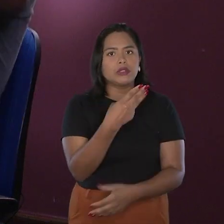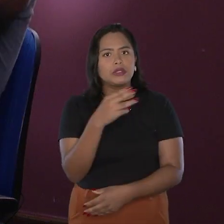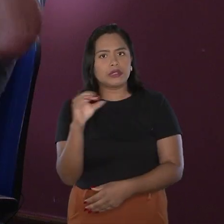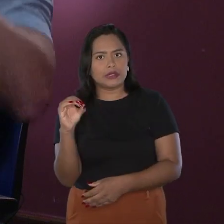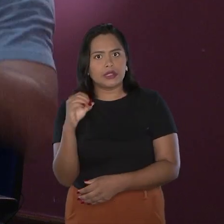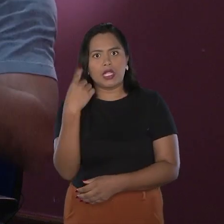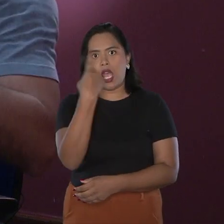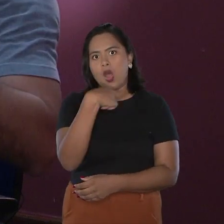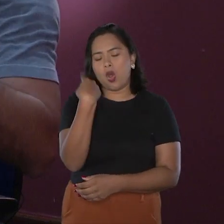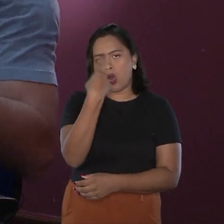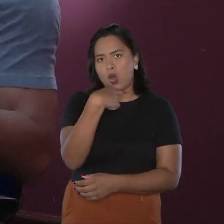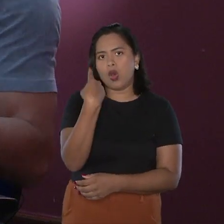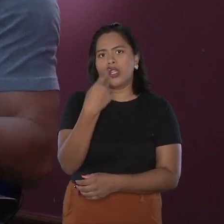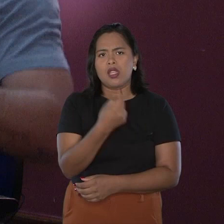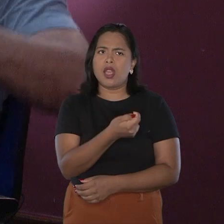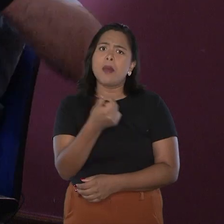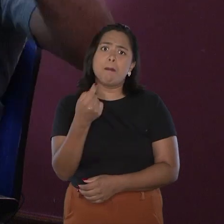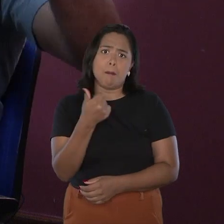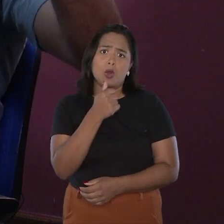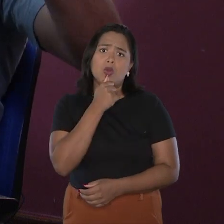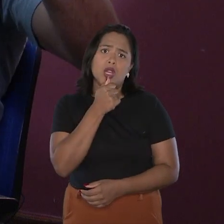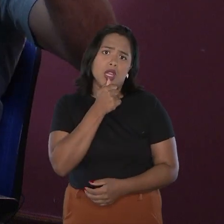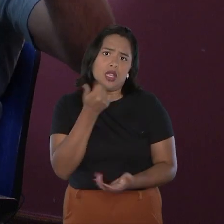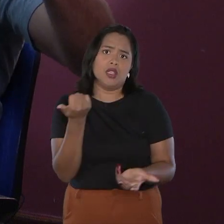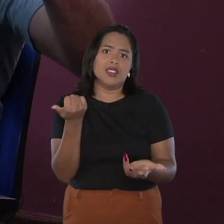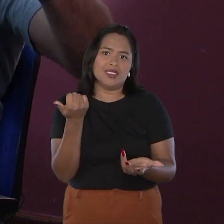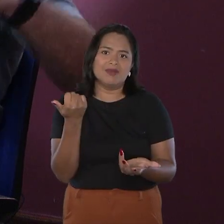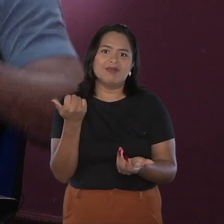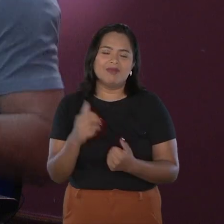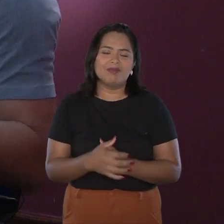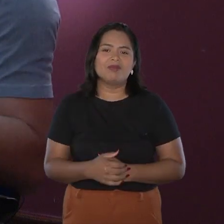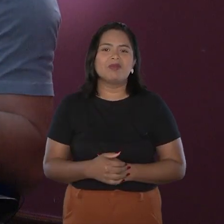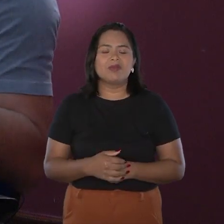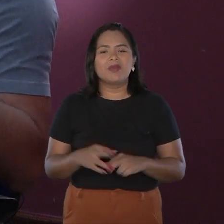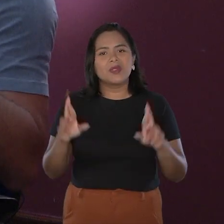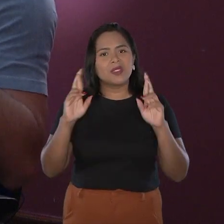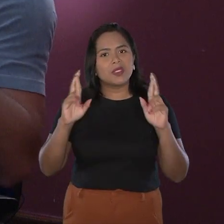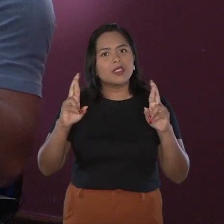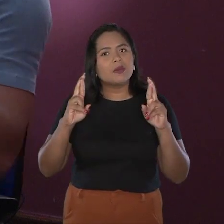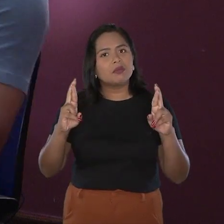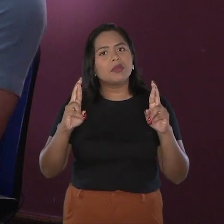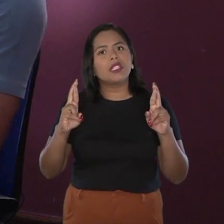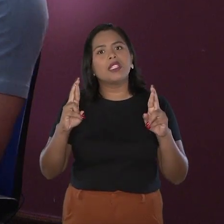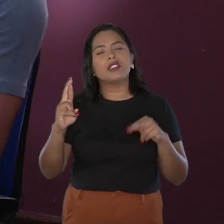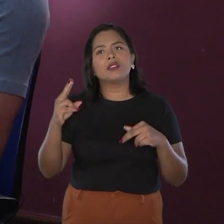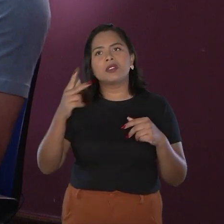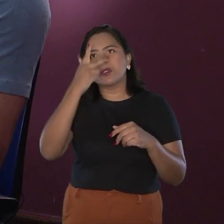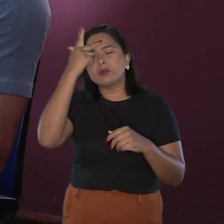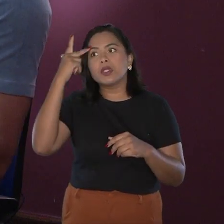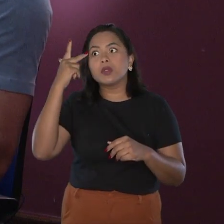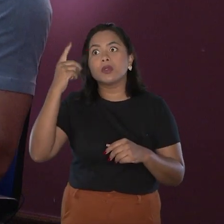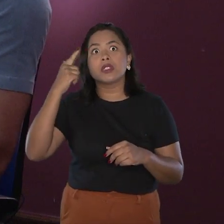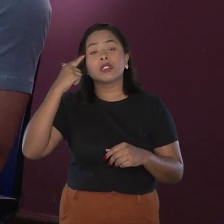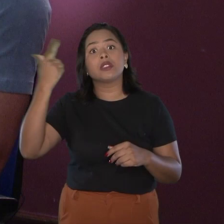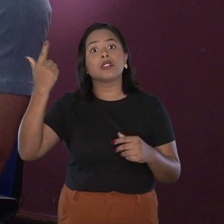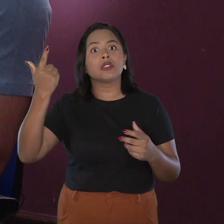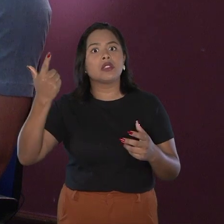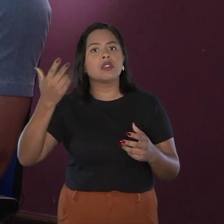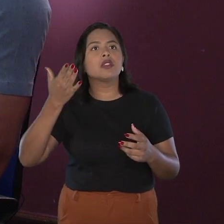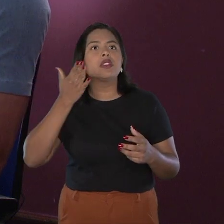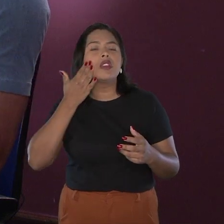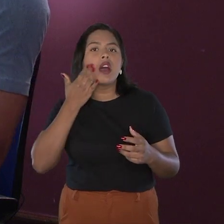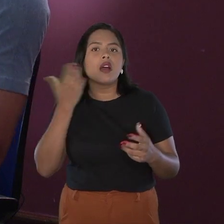né com certificado de 30 horas mas ele é pouco para um negócio tão grande né Então espera que desperte nessas pessoas interesse e que a gente